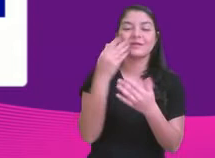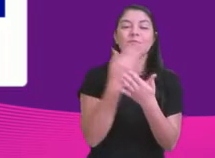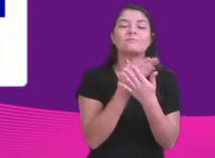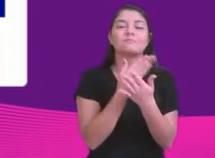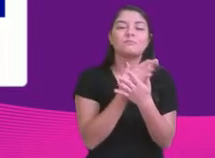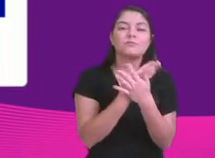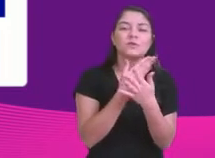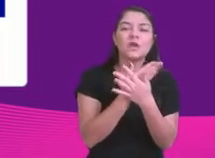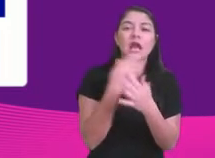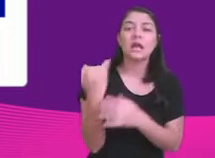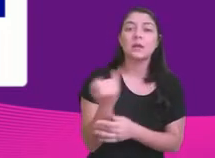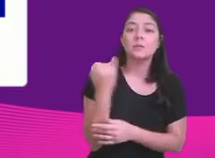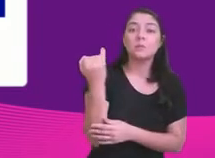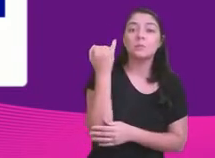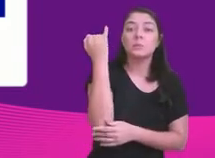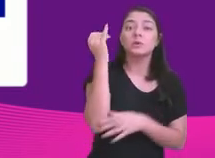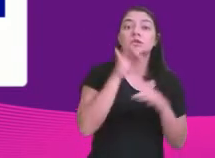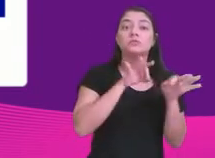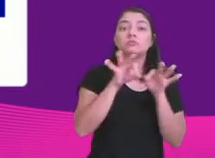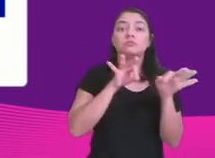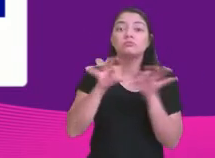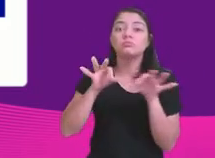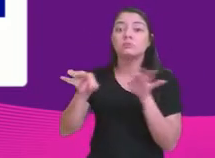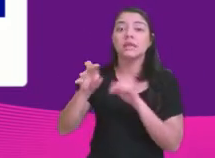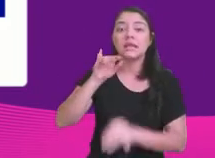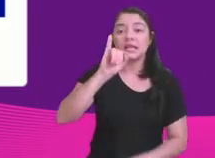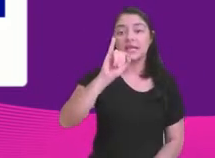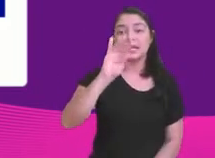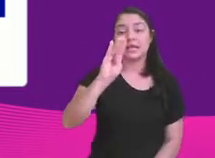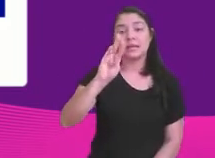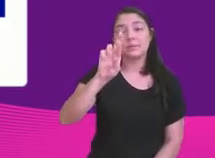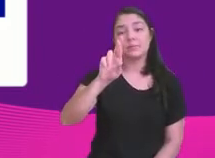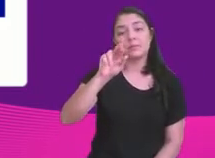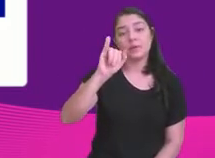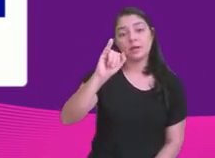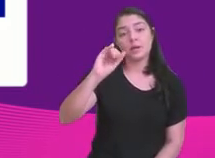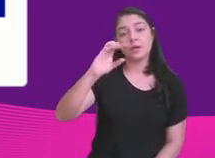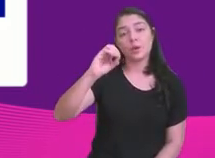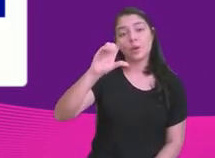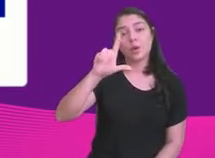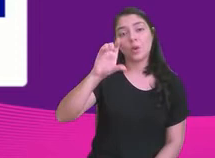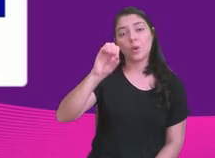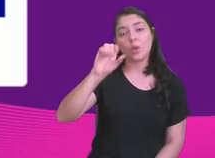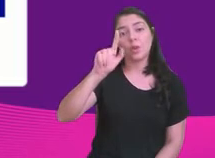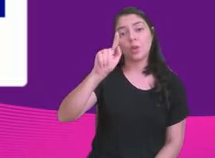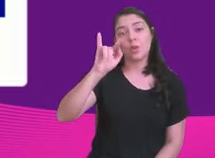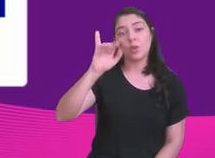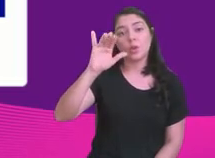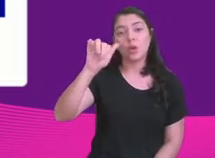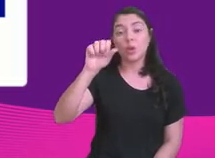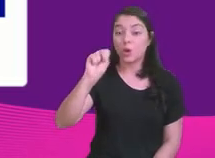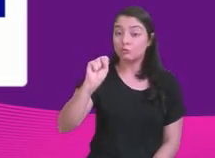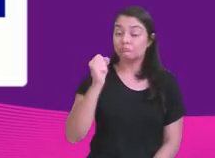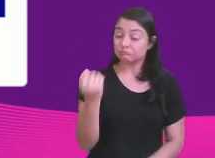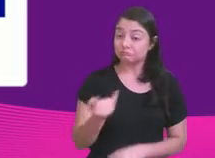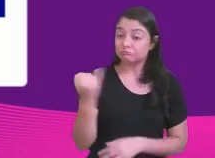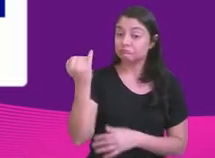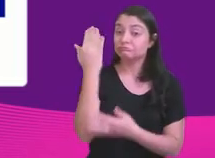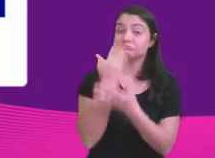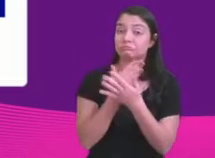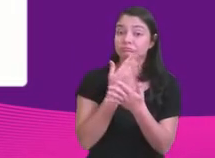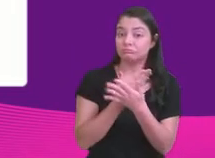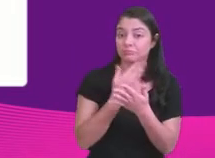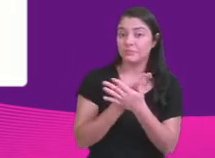planos embriológicos. Essas recorrências locais, elas saíam de taxas variáveis de 3 nas mãos de